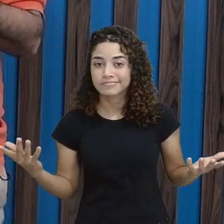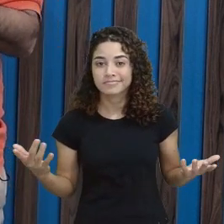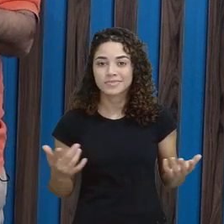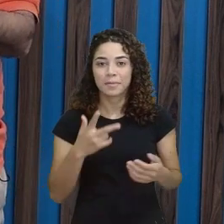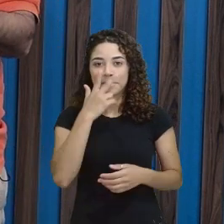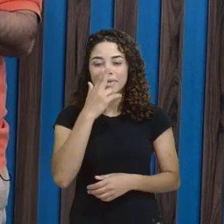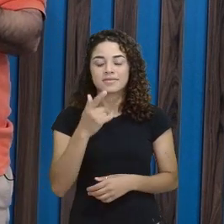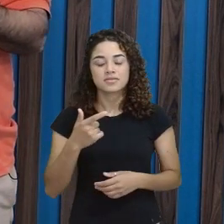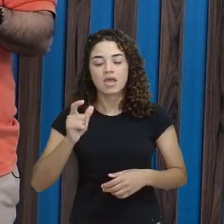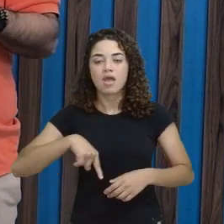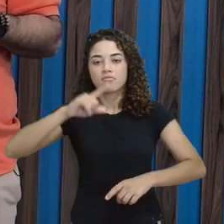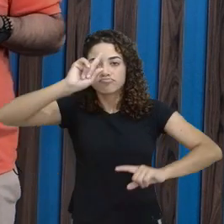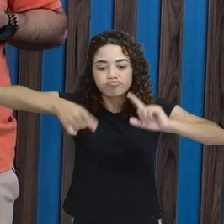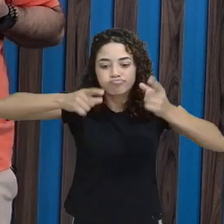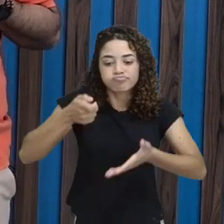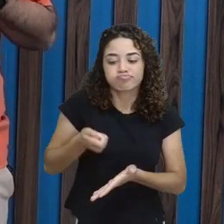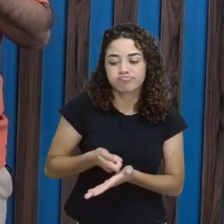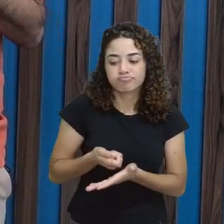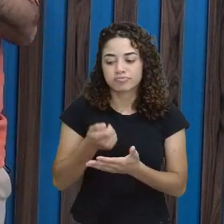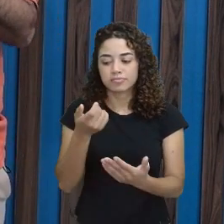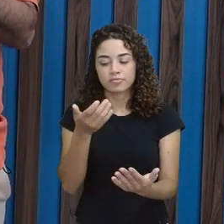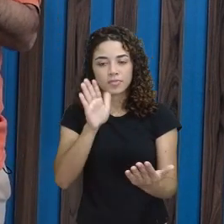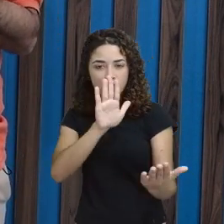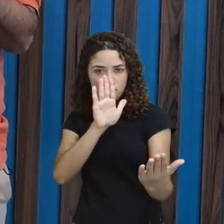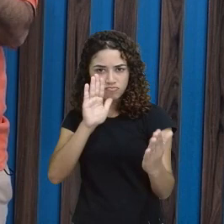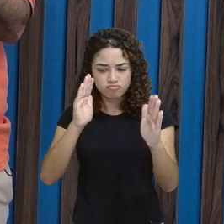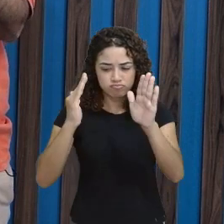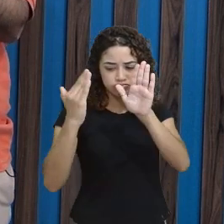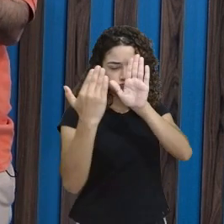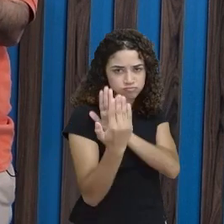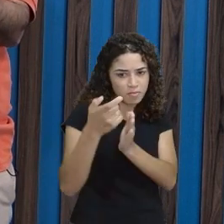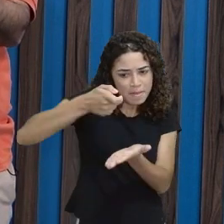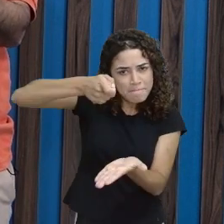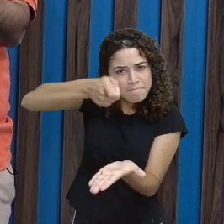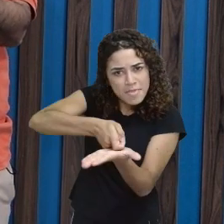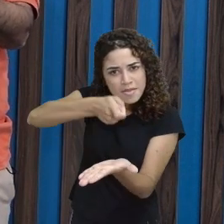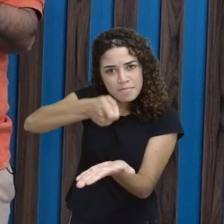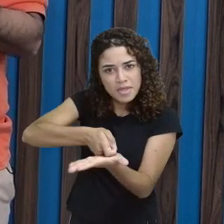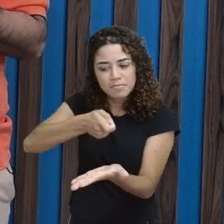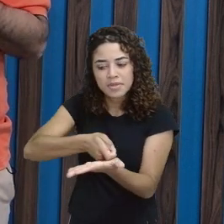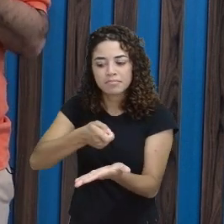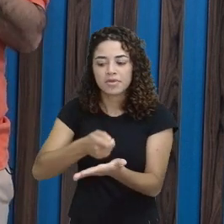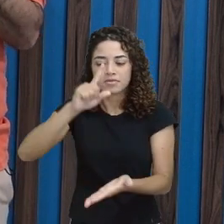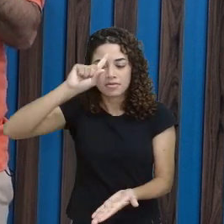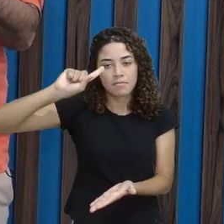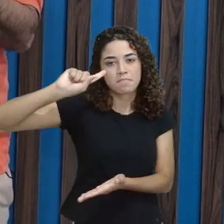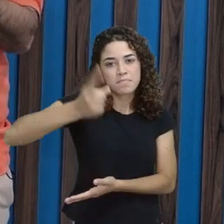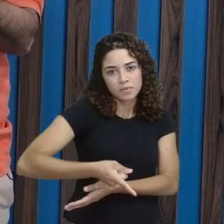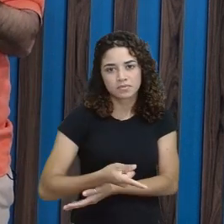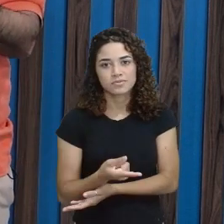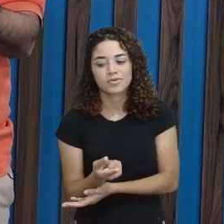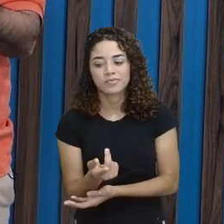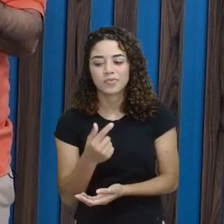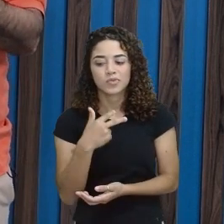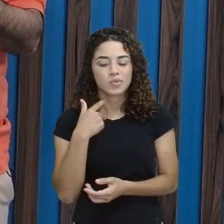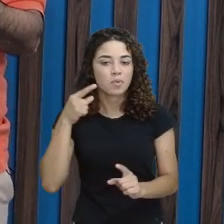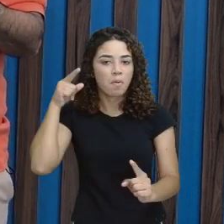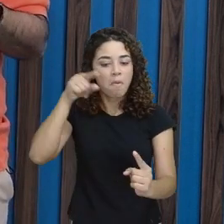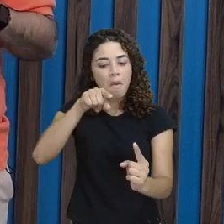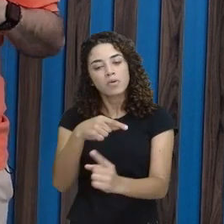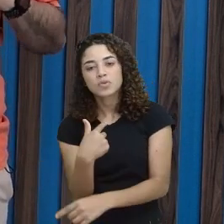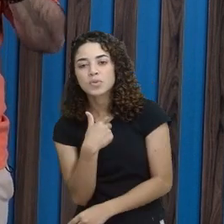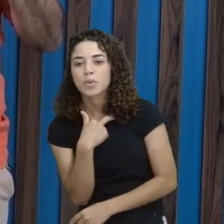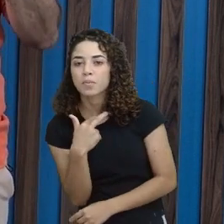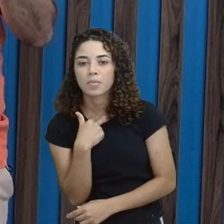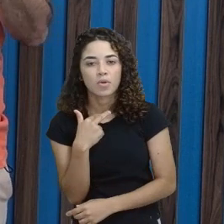o autoritarismo, você está impondo a sua autoridade de forma indevida,